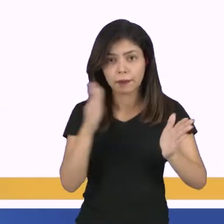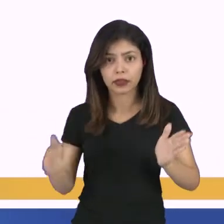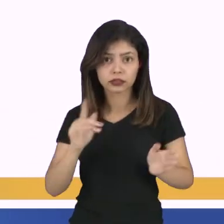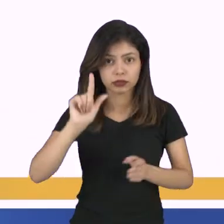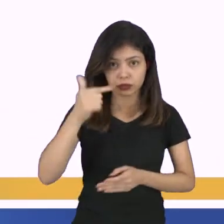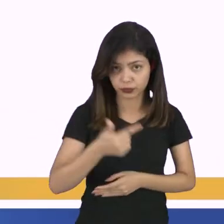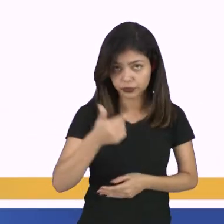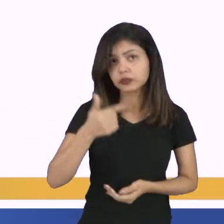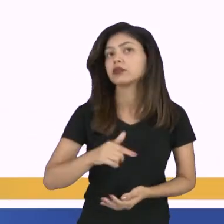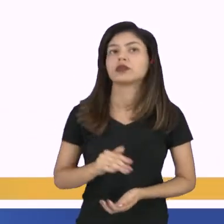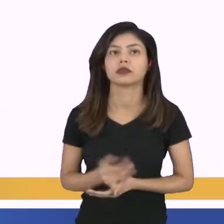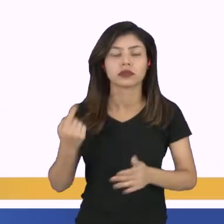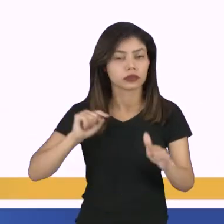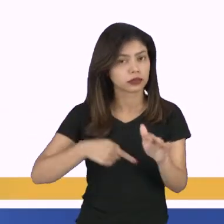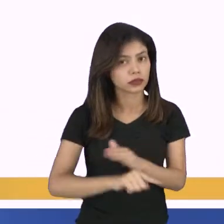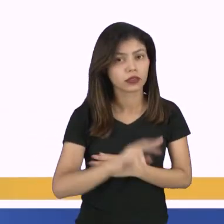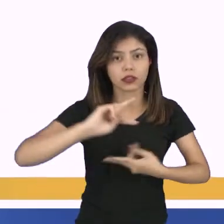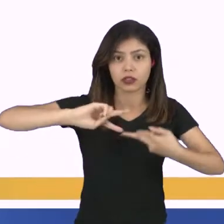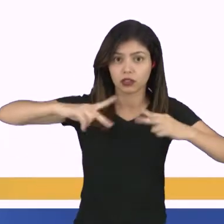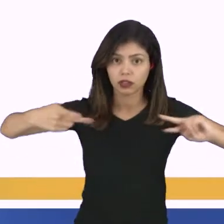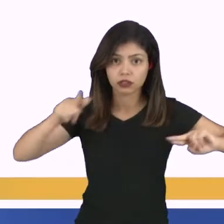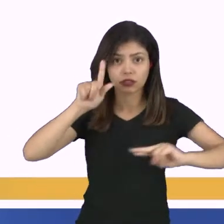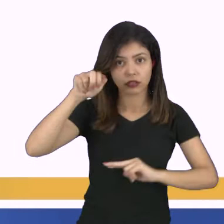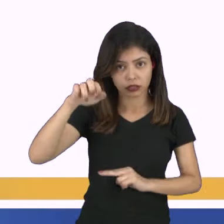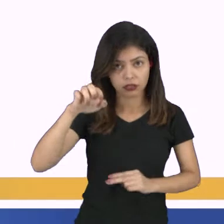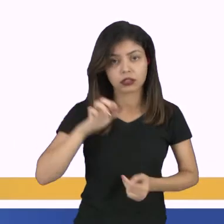2, eu vou inserir esse gene